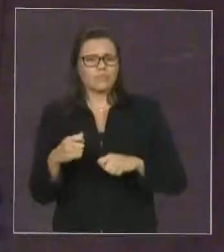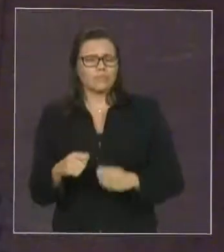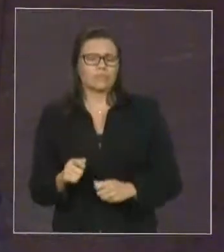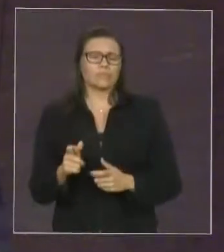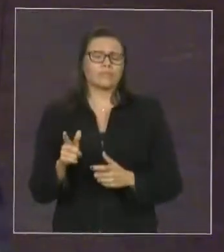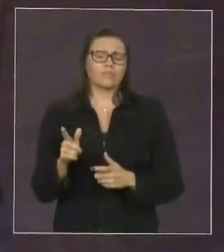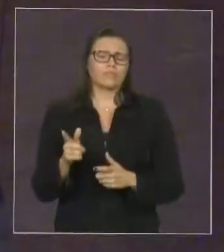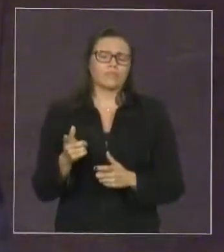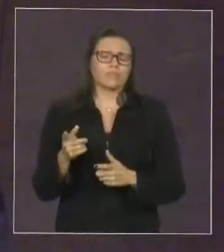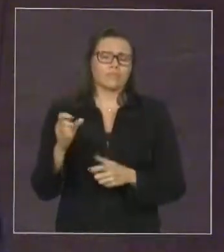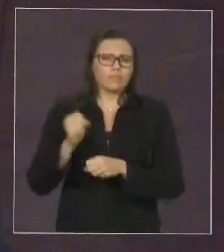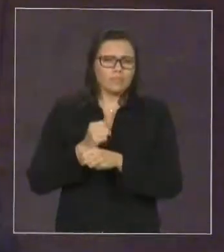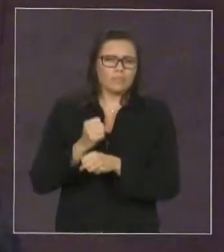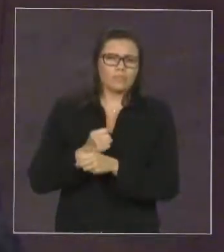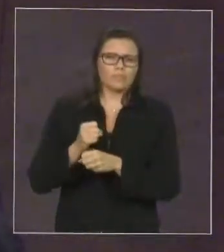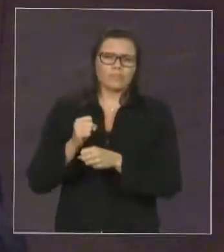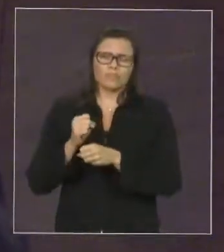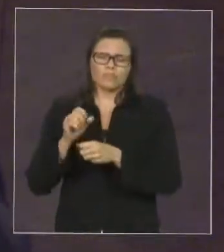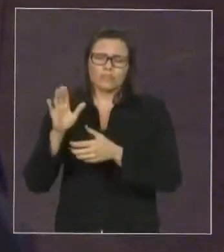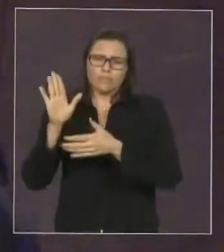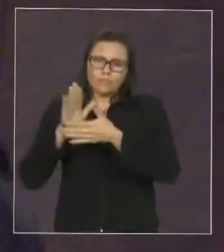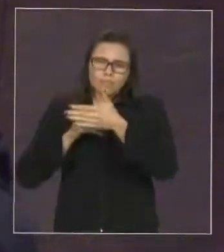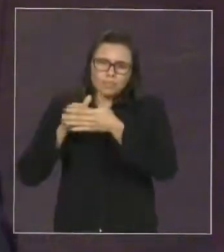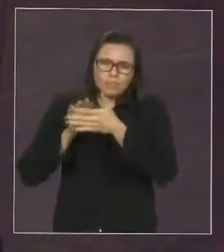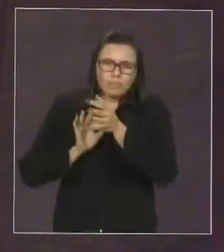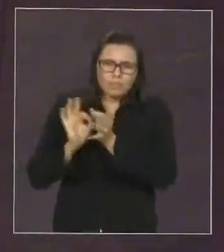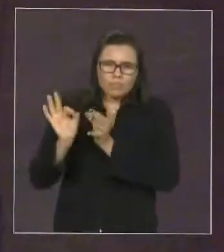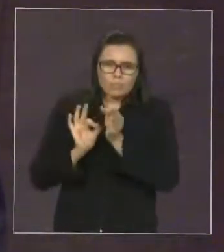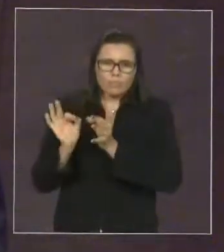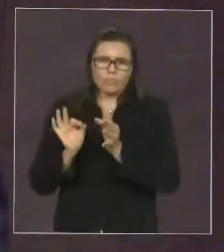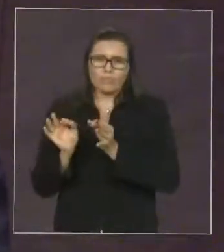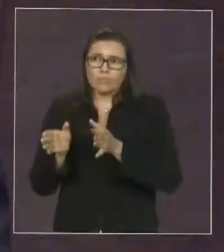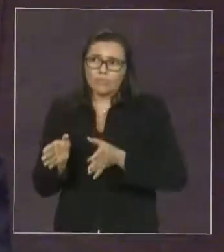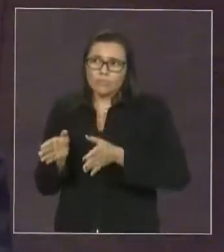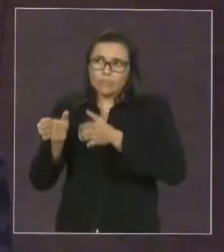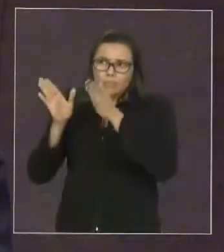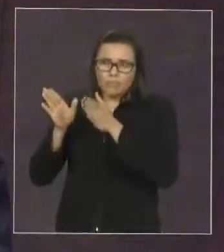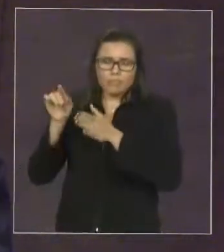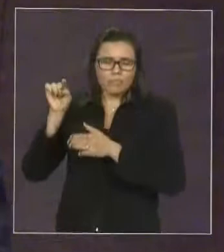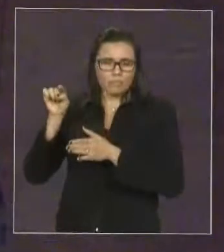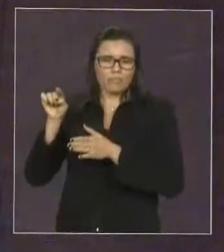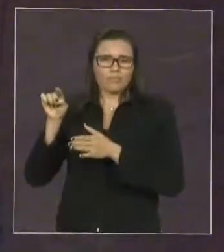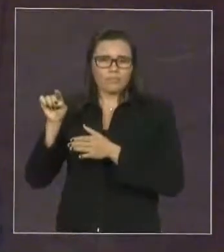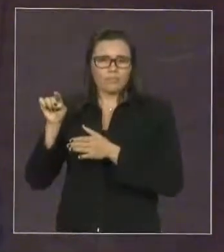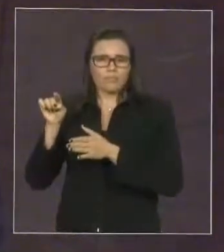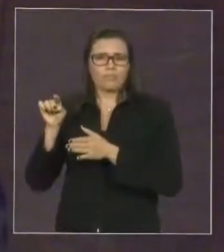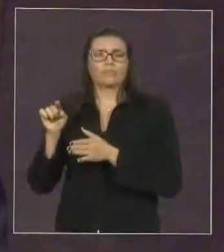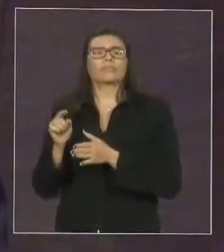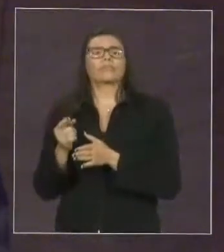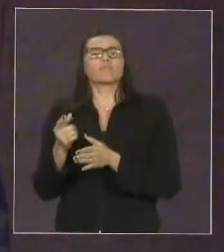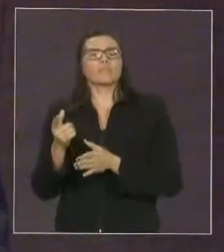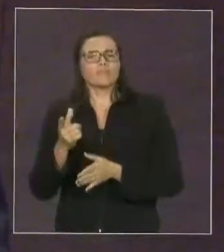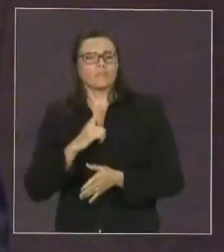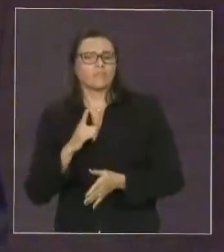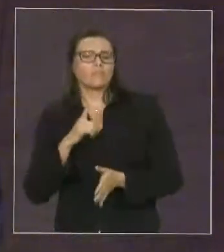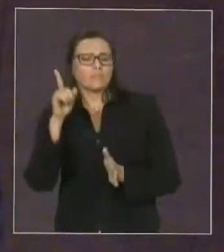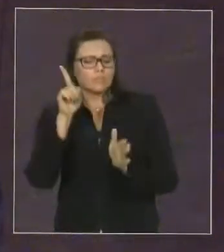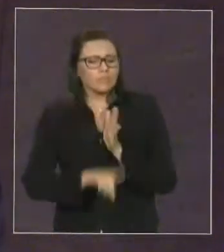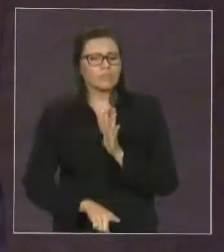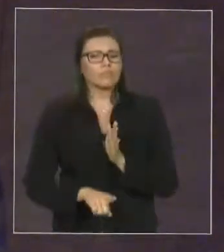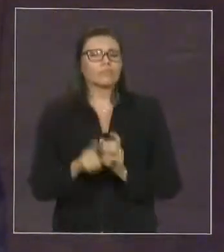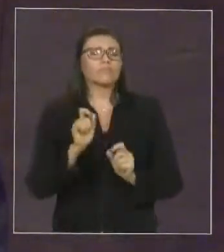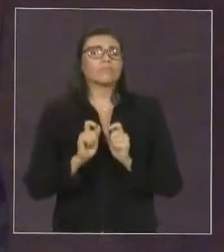aluguel. Hoje eu já estive discutindo isso com a minha assessoria jurídica, a lei do